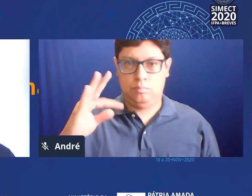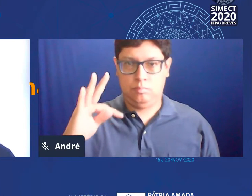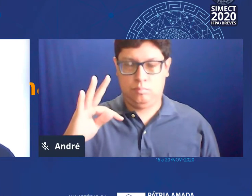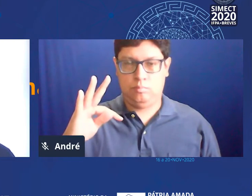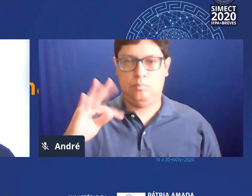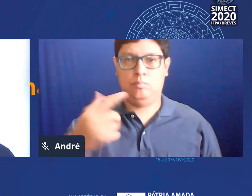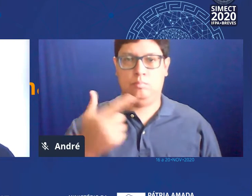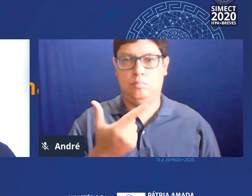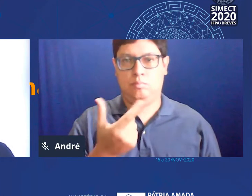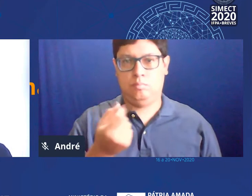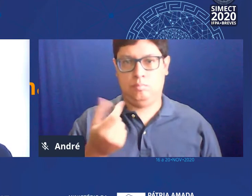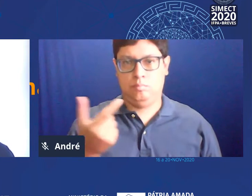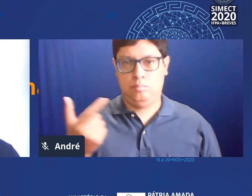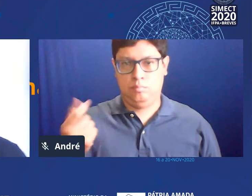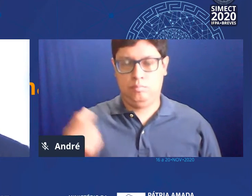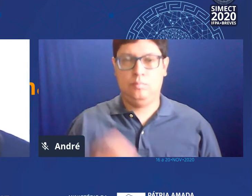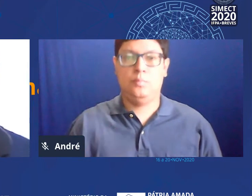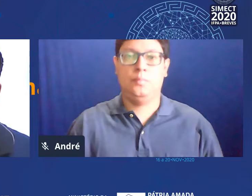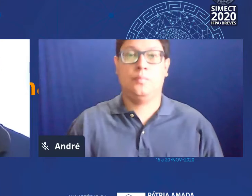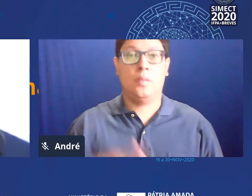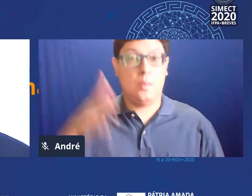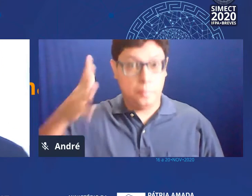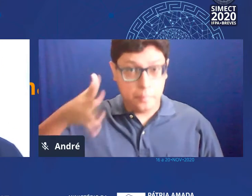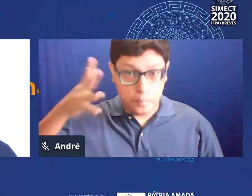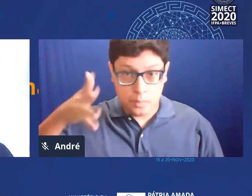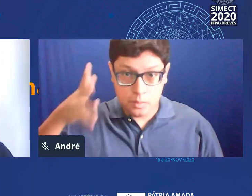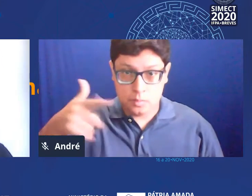agora para uma outra palestra